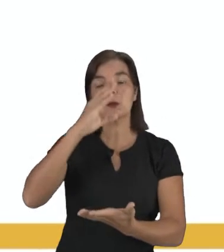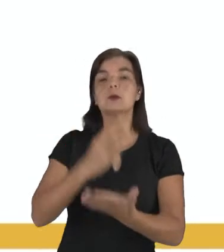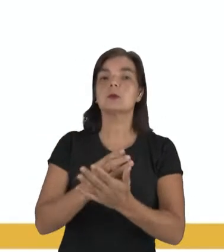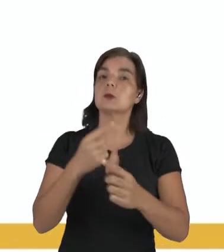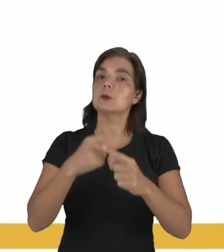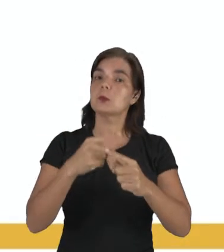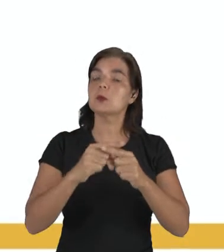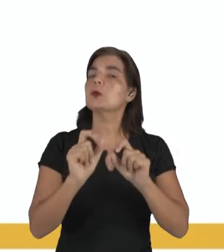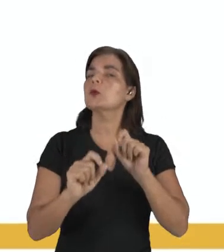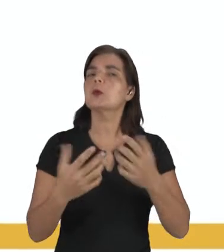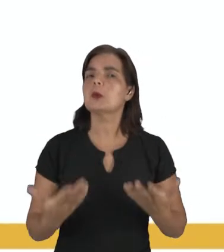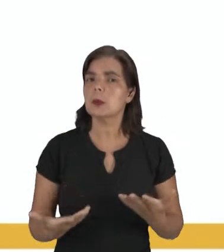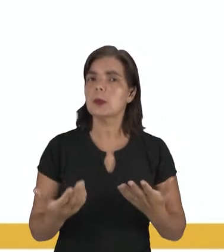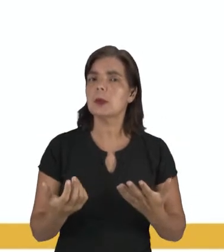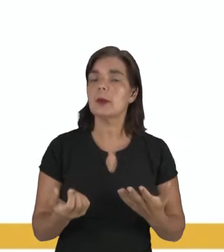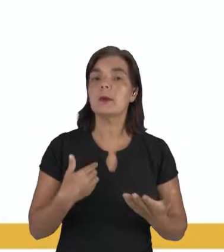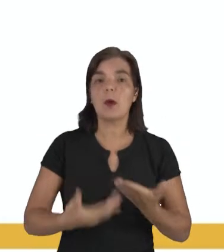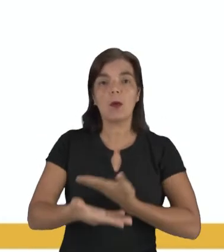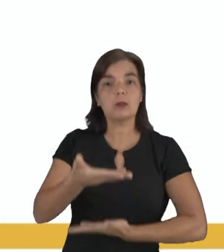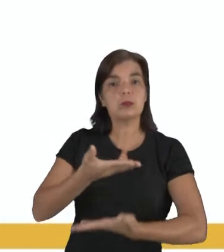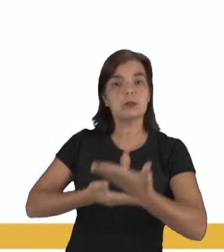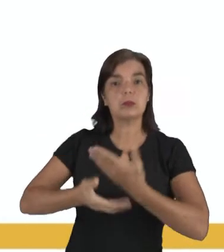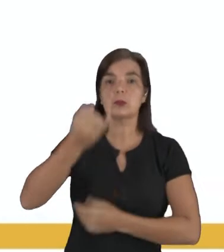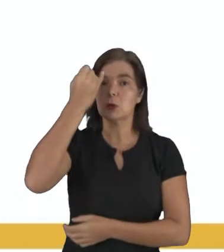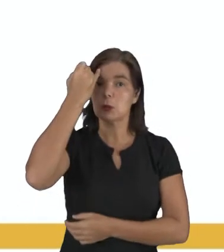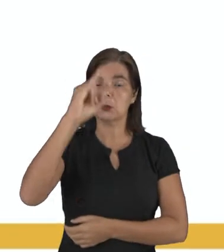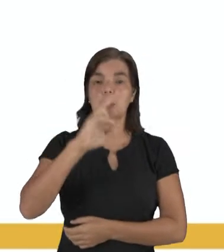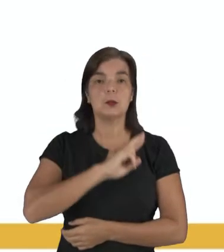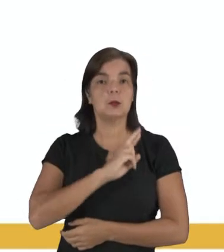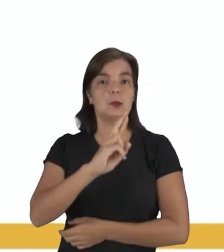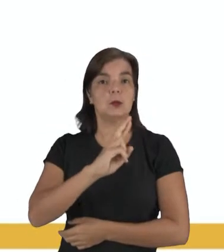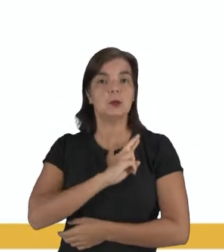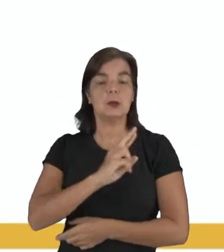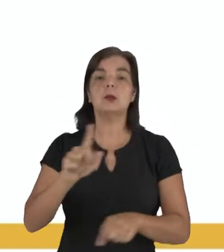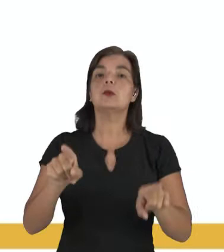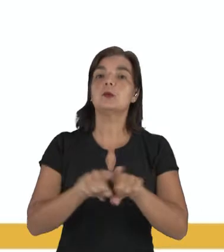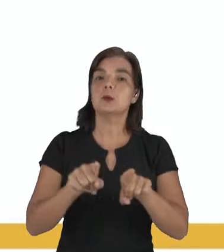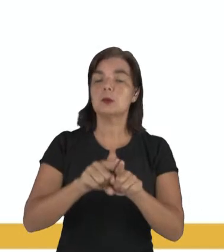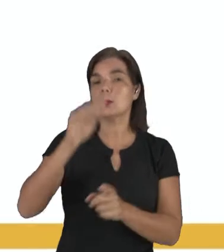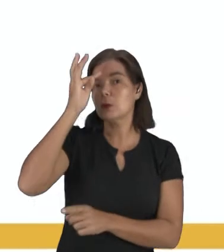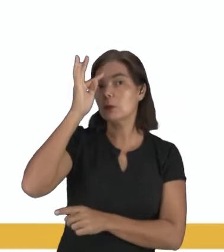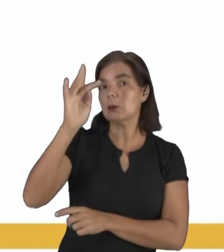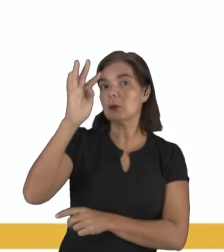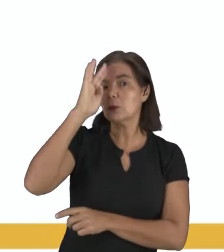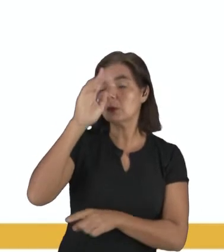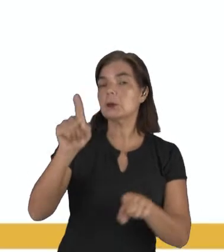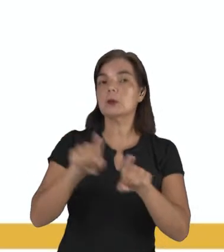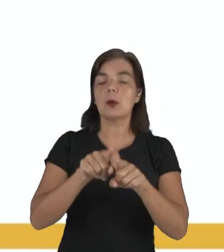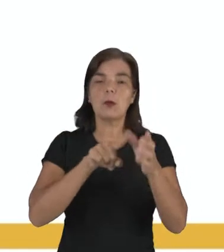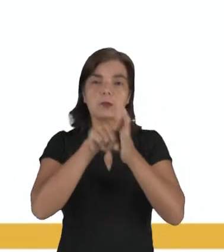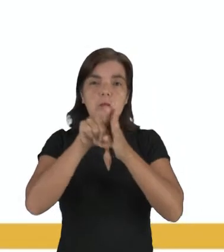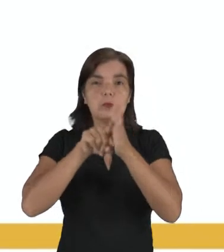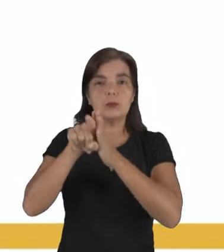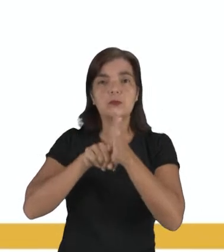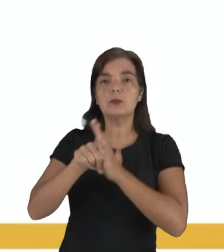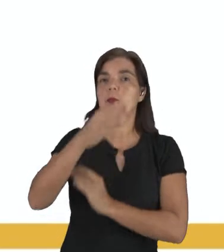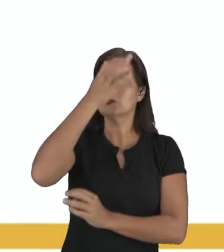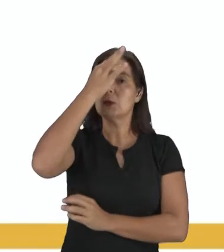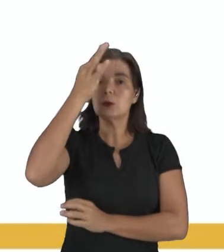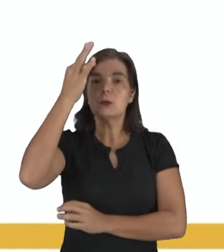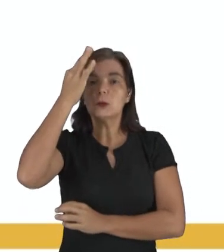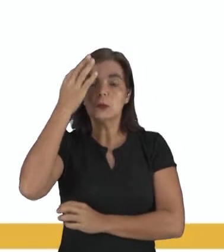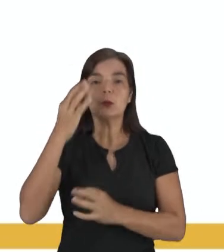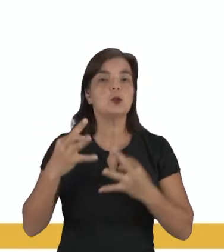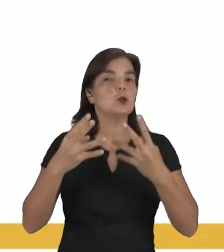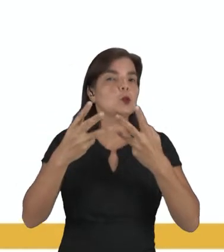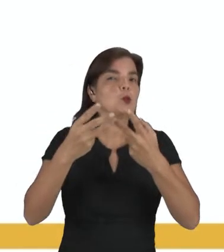acreditava, porque acabava que relacionando essa ideia de religião com as teorias científicas, filosofia